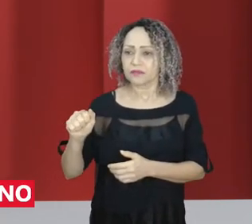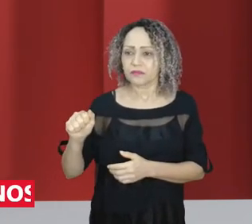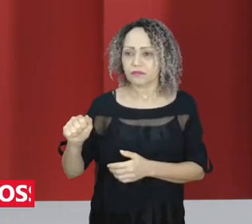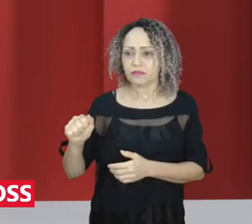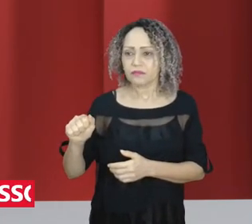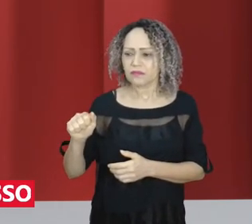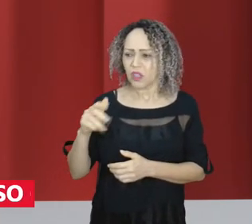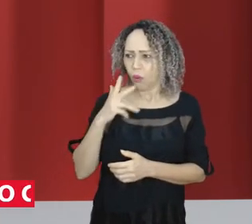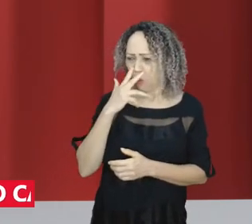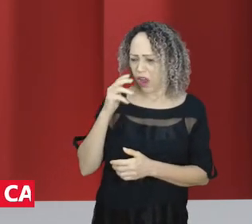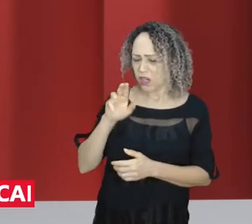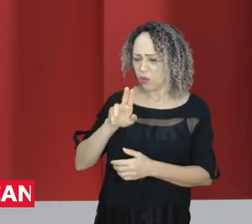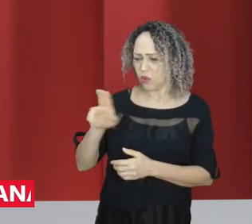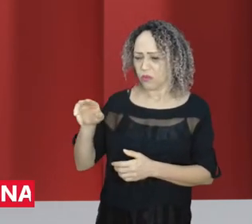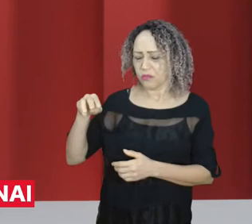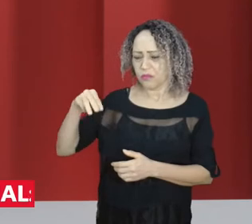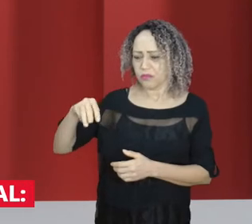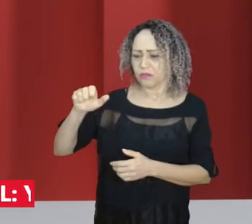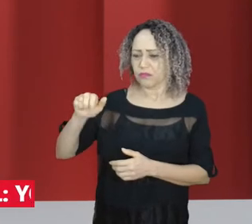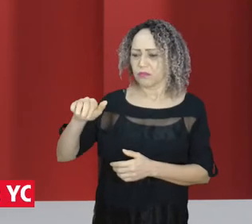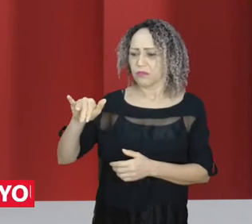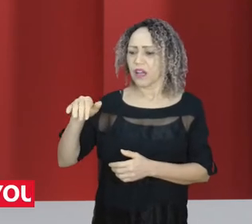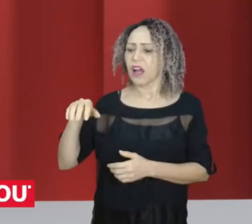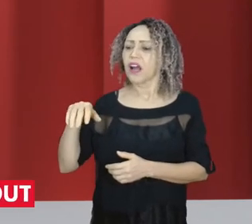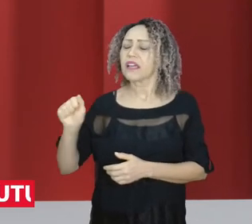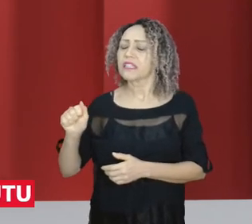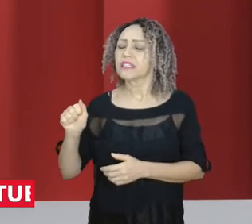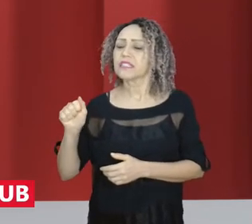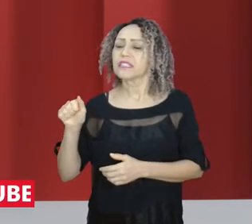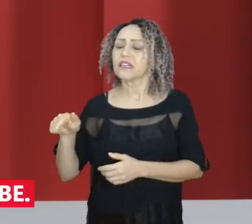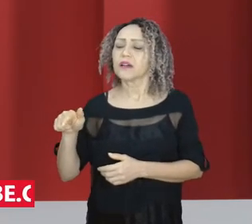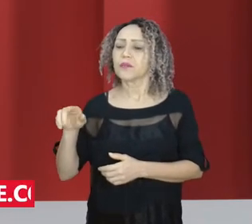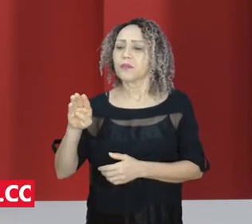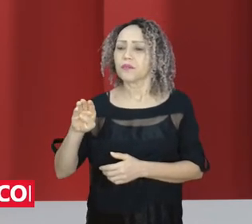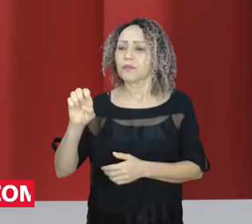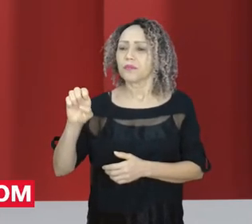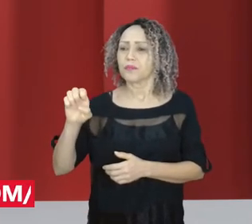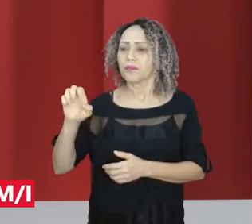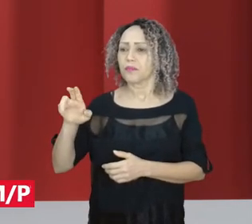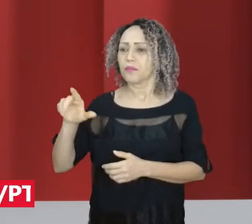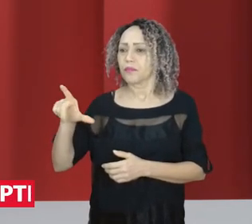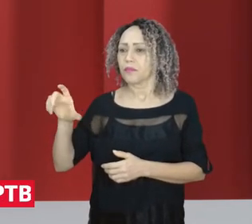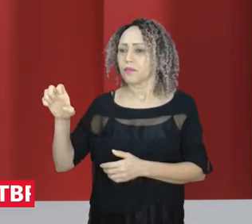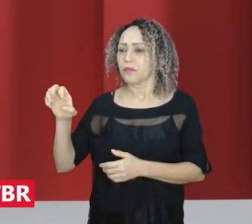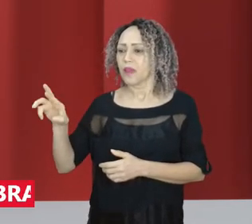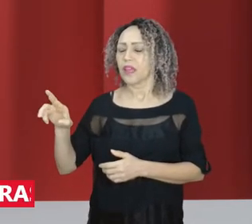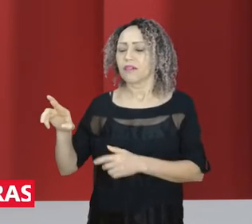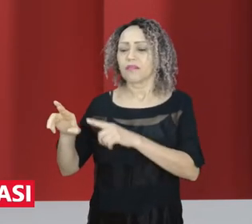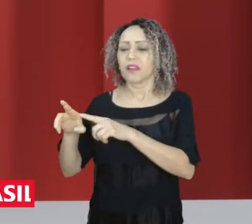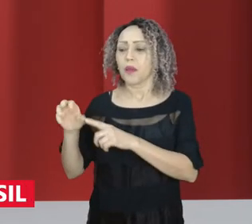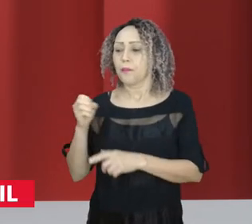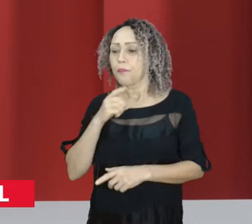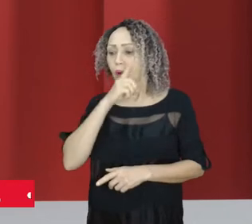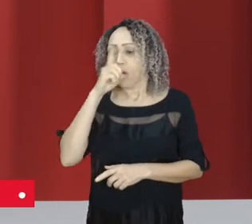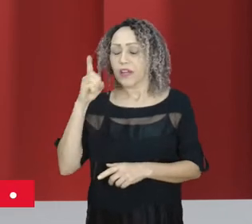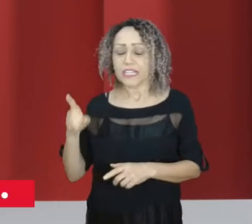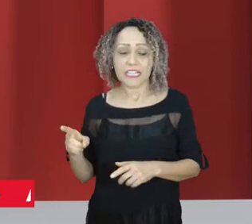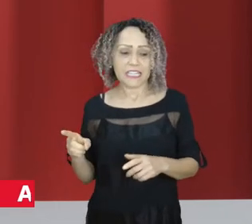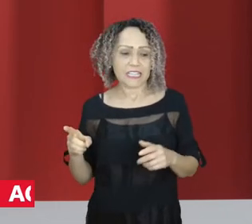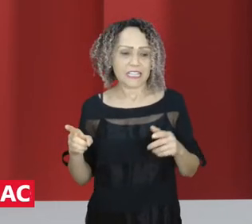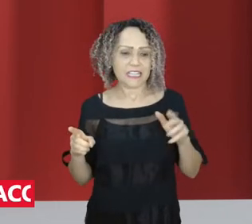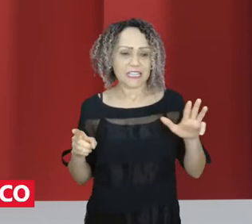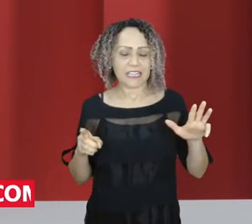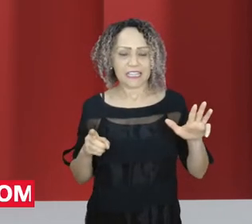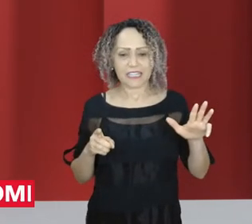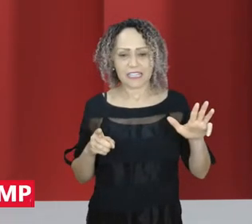acho que é assim que pronuncia seu nome, Maria. Bom dia 13 para todo mundo. É isso aí, bom dia 13.